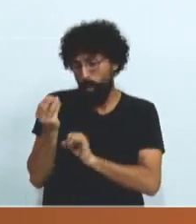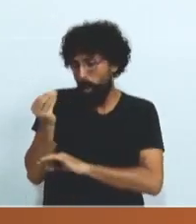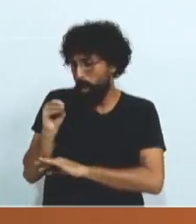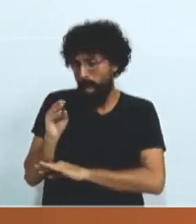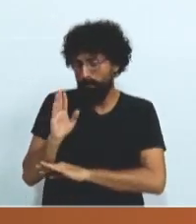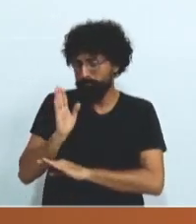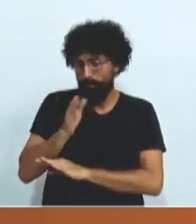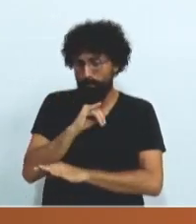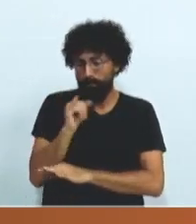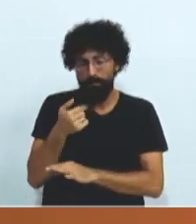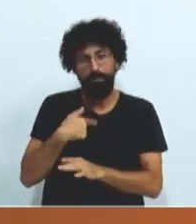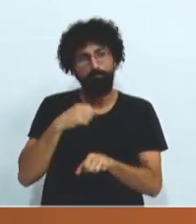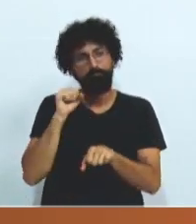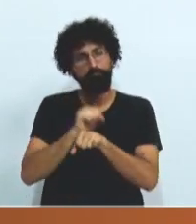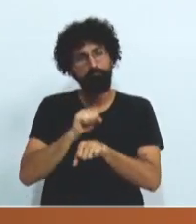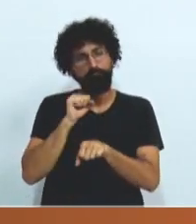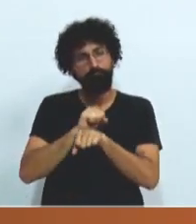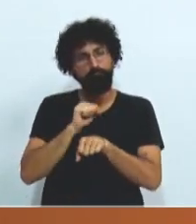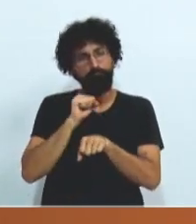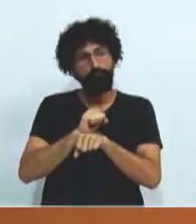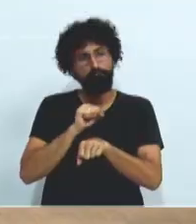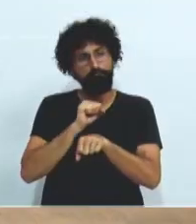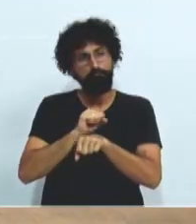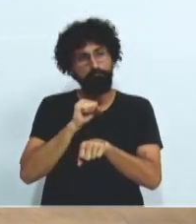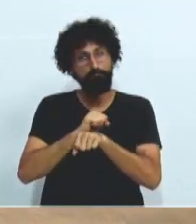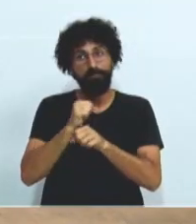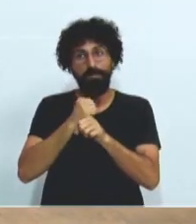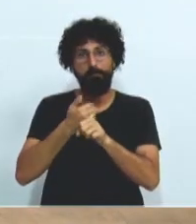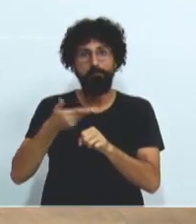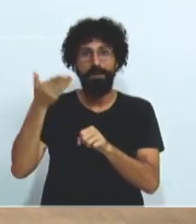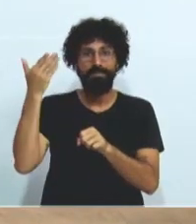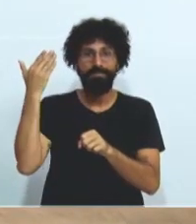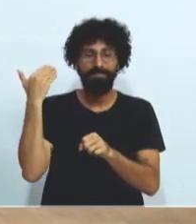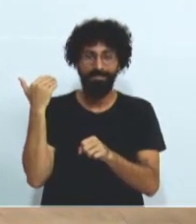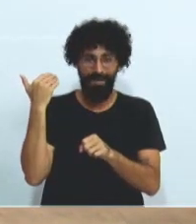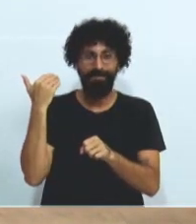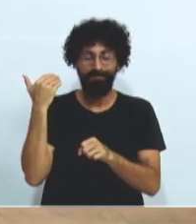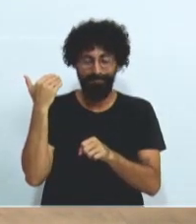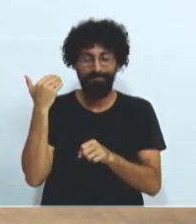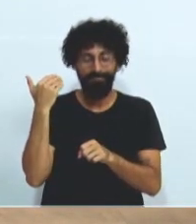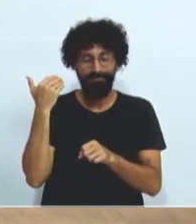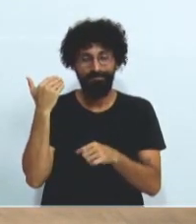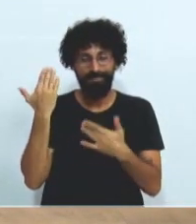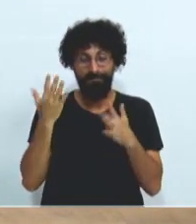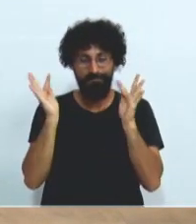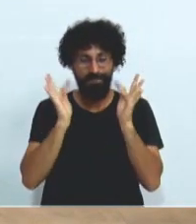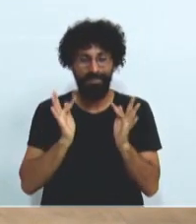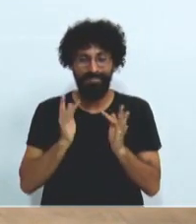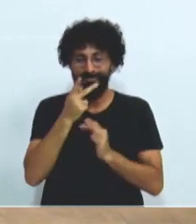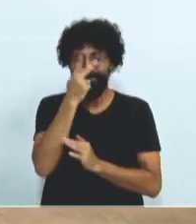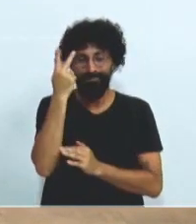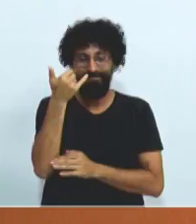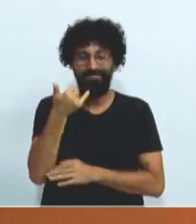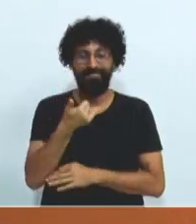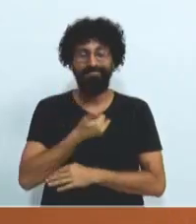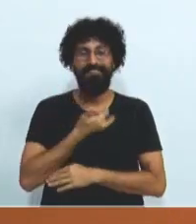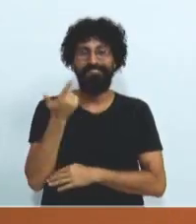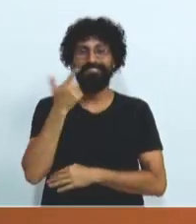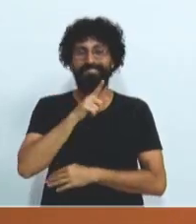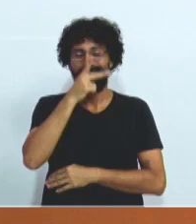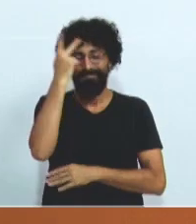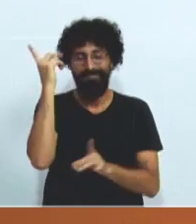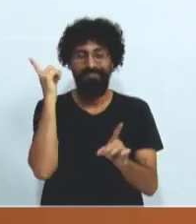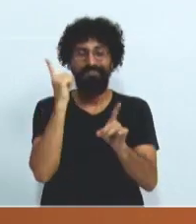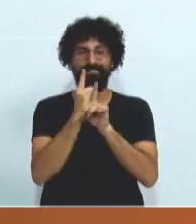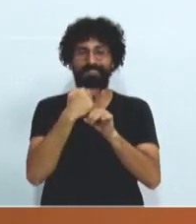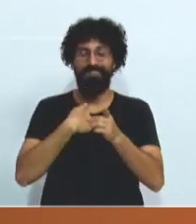E fiquei aguardando esse tempo todo. Quando foi no ano passado, graças a Deus, tive essa grata notícia e oportunidade de